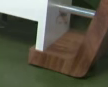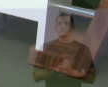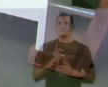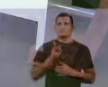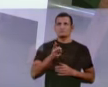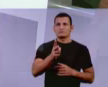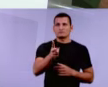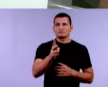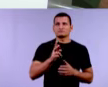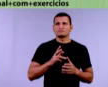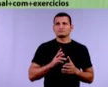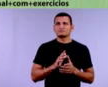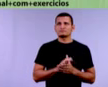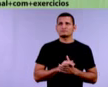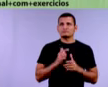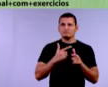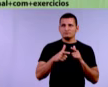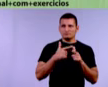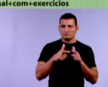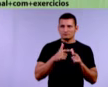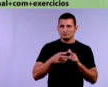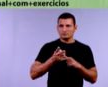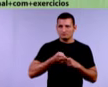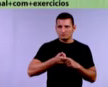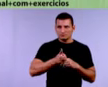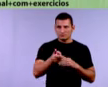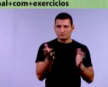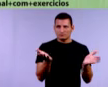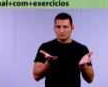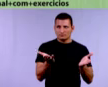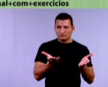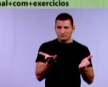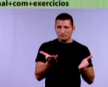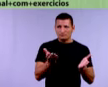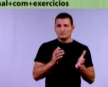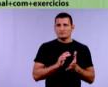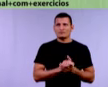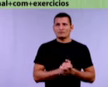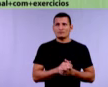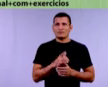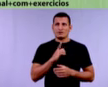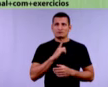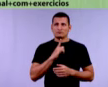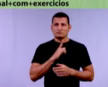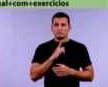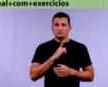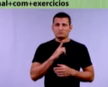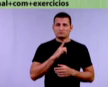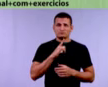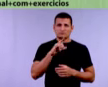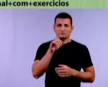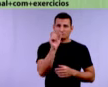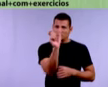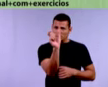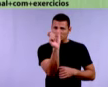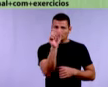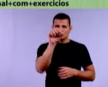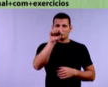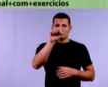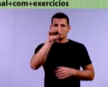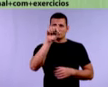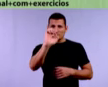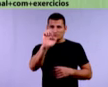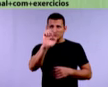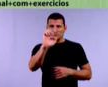Bem, olha, quando nós tivermos a partícula C, ela é apassivadora.